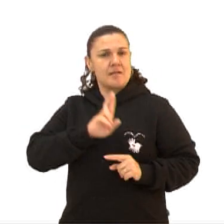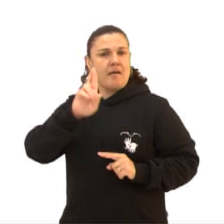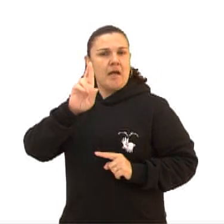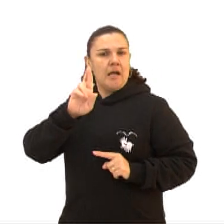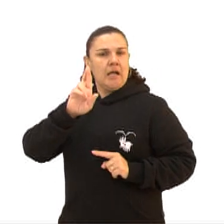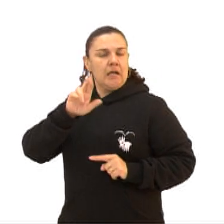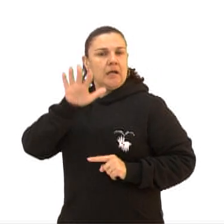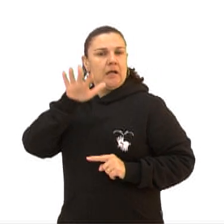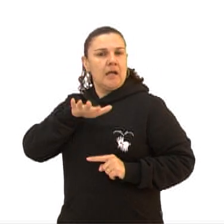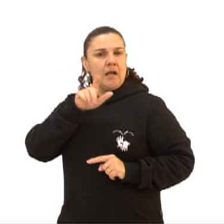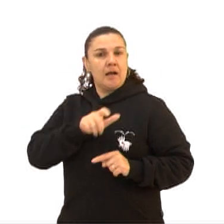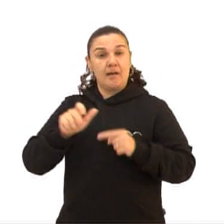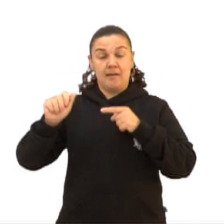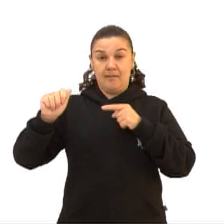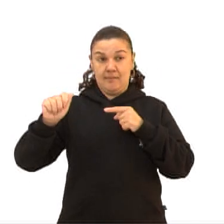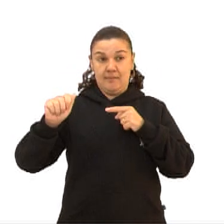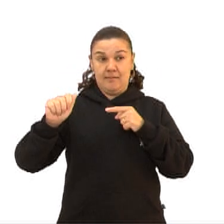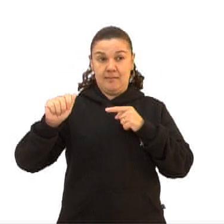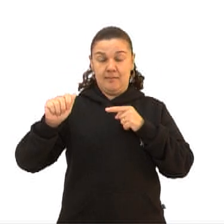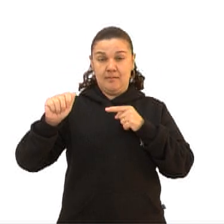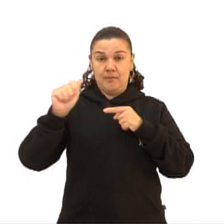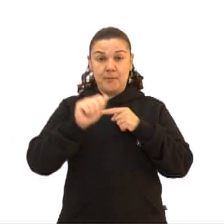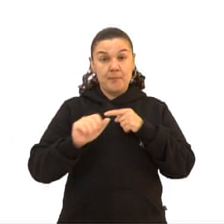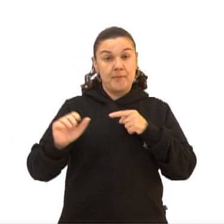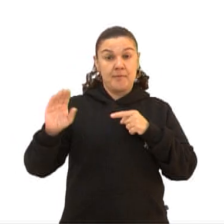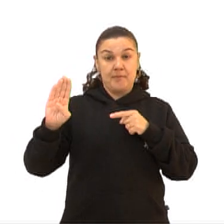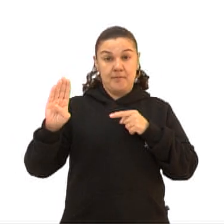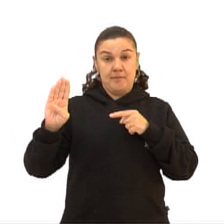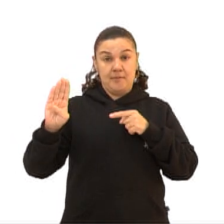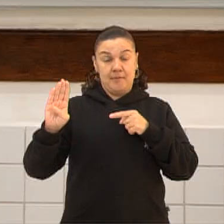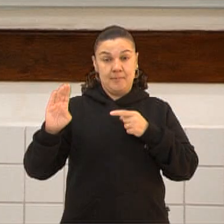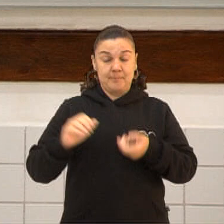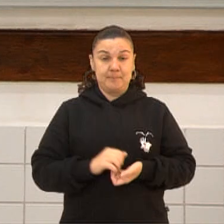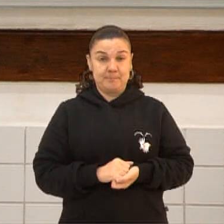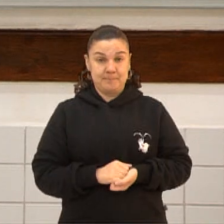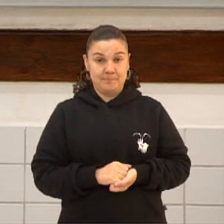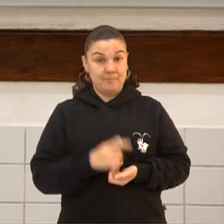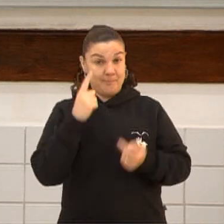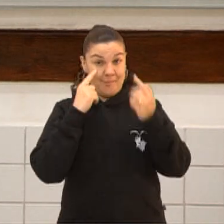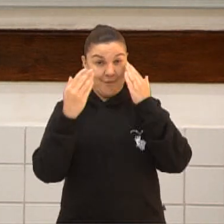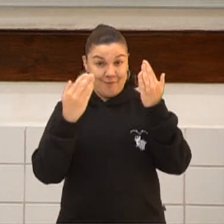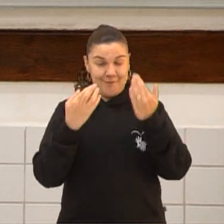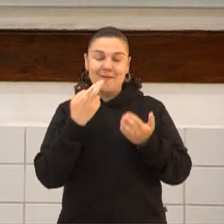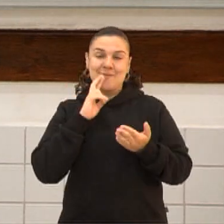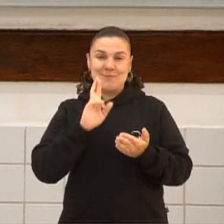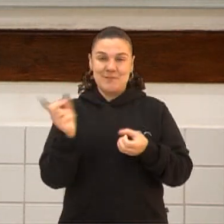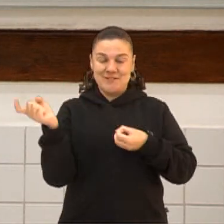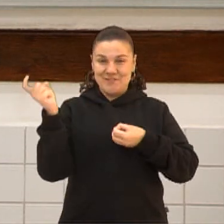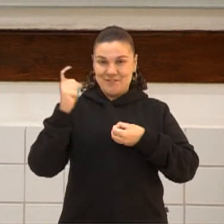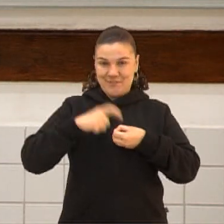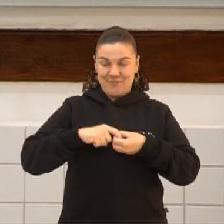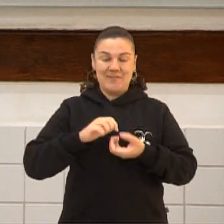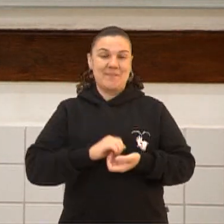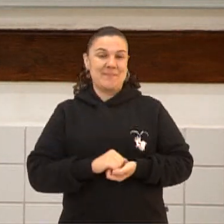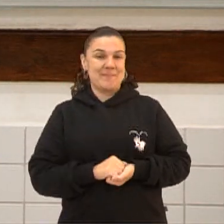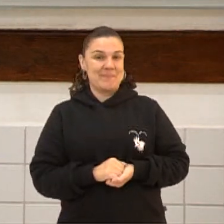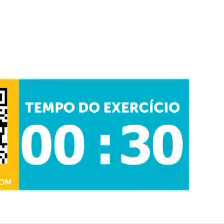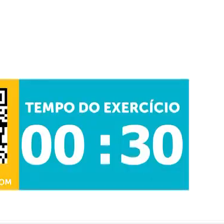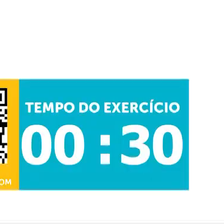ela é alternativa A, imanente, ou B, transcendente? Analise as alternativas e voltamos já com a solução.